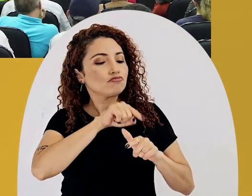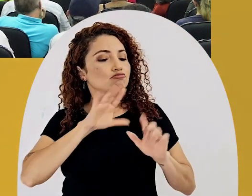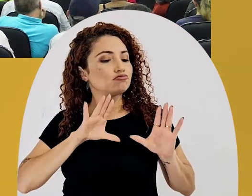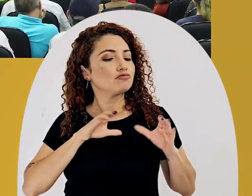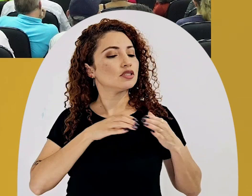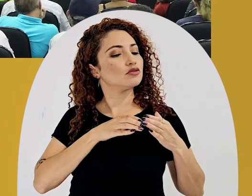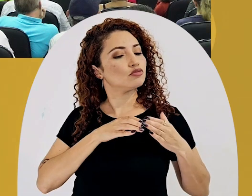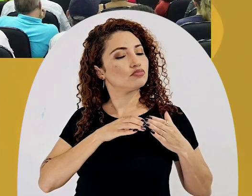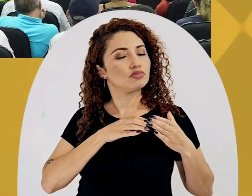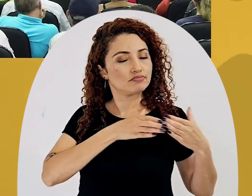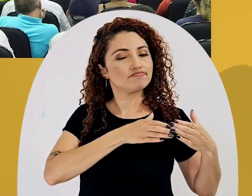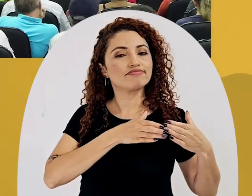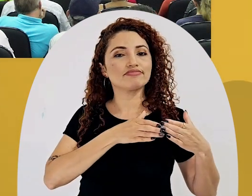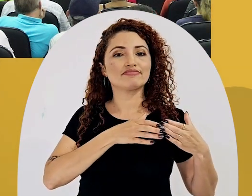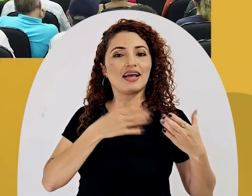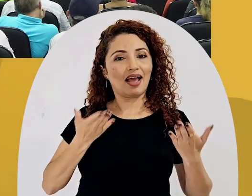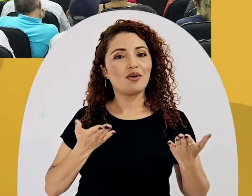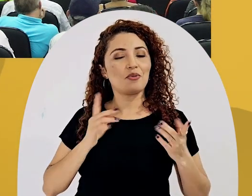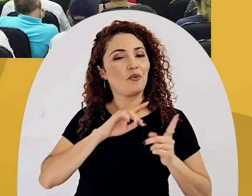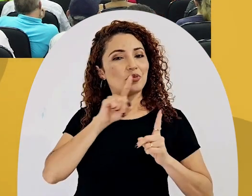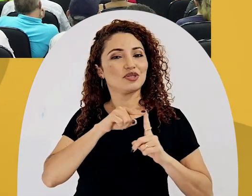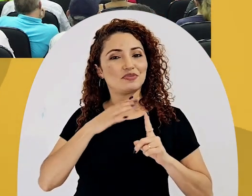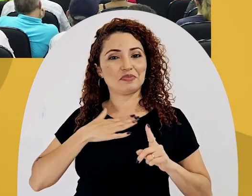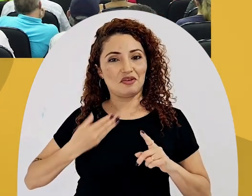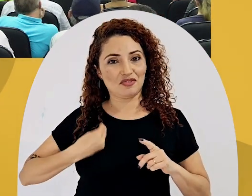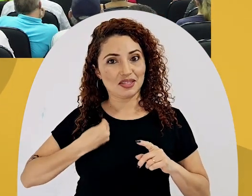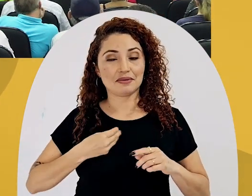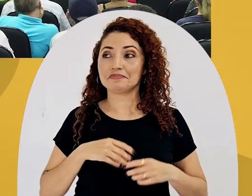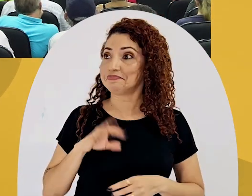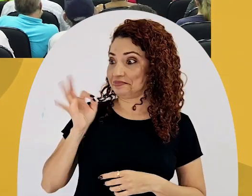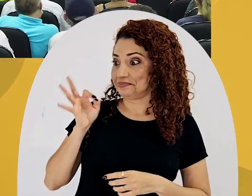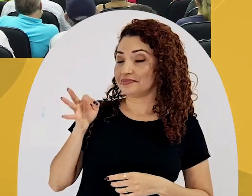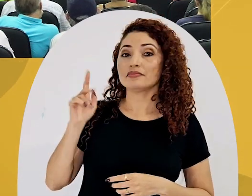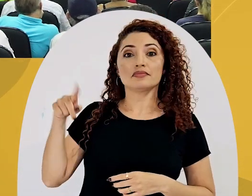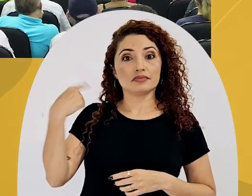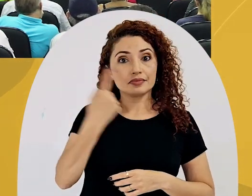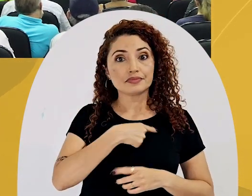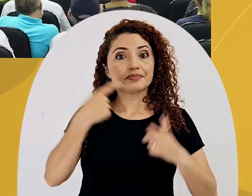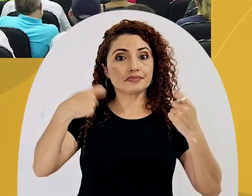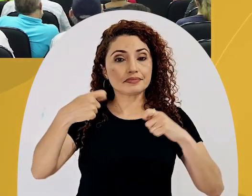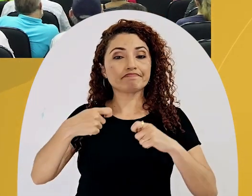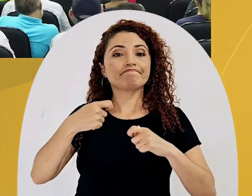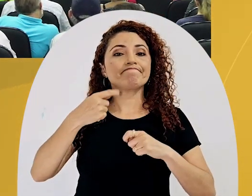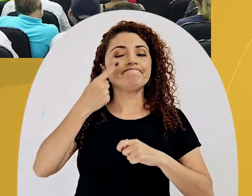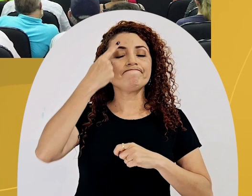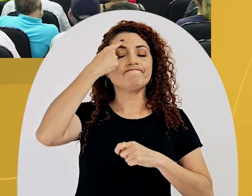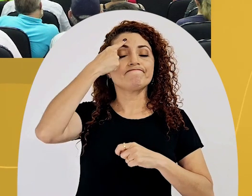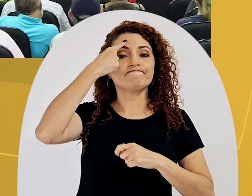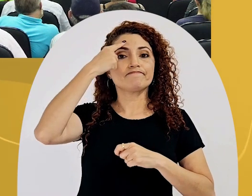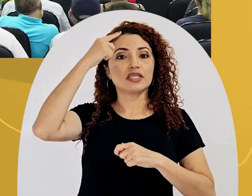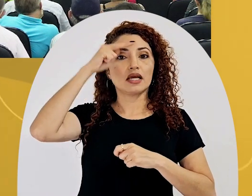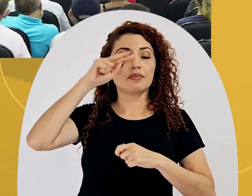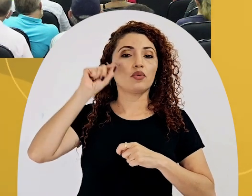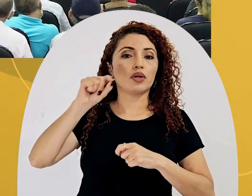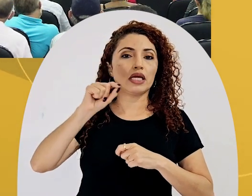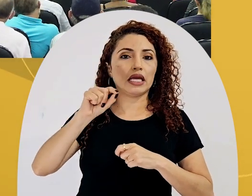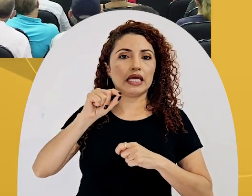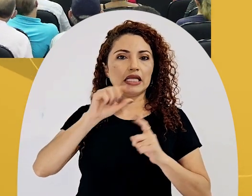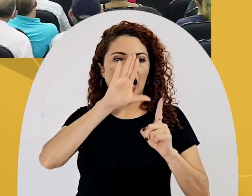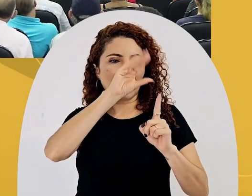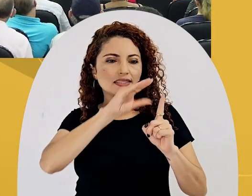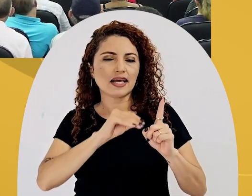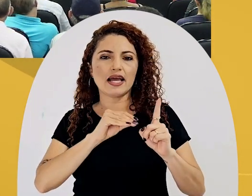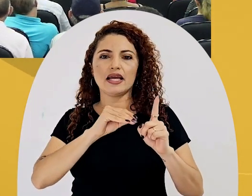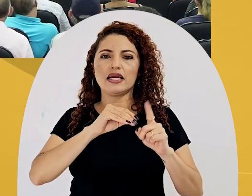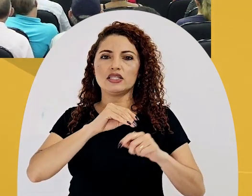propósito. É isso aí. E a gente tem que lembrar, né, que o assédio, né, e